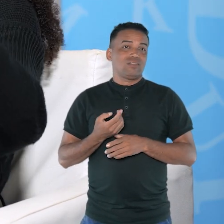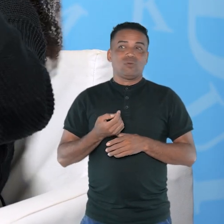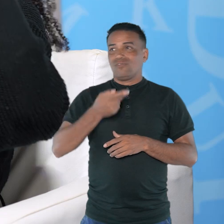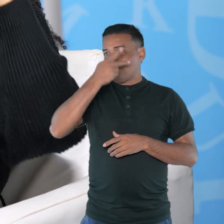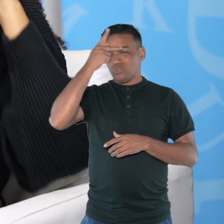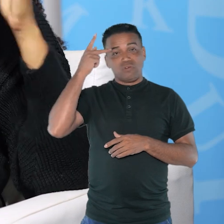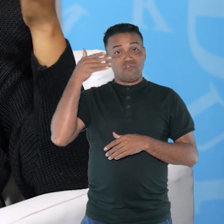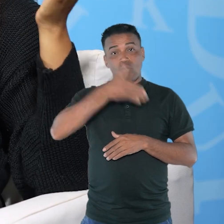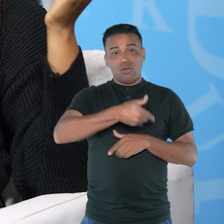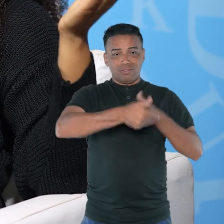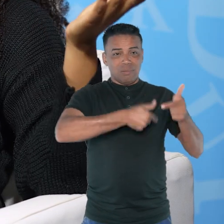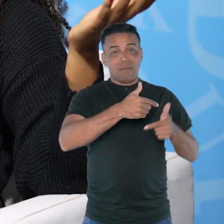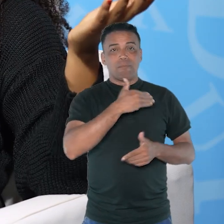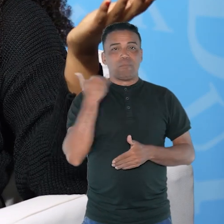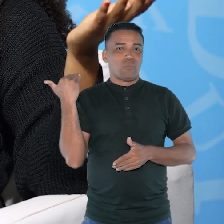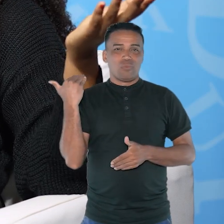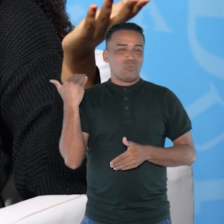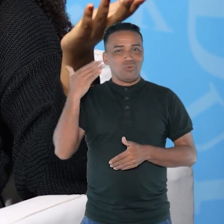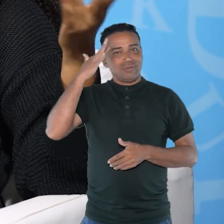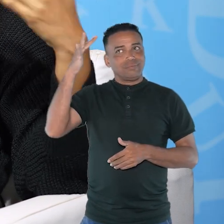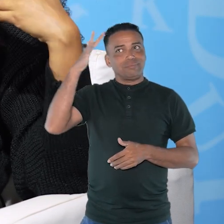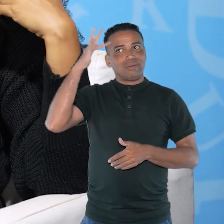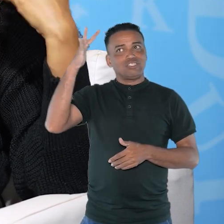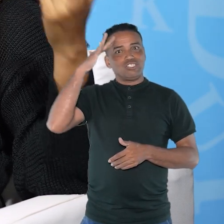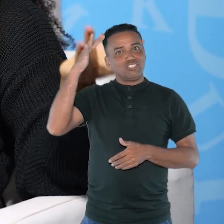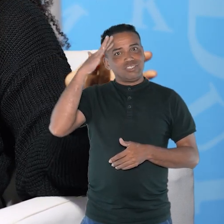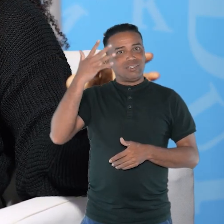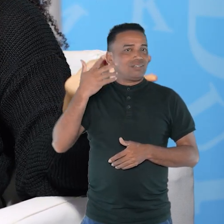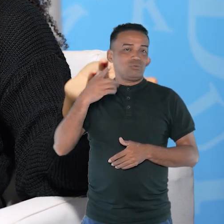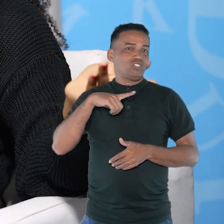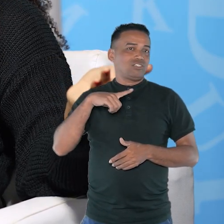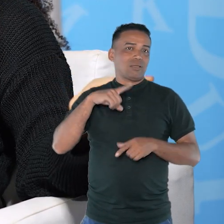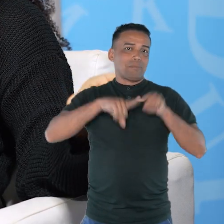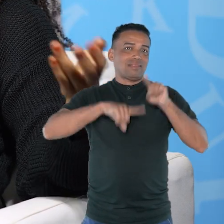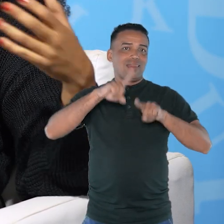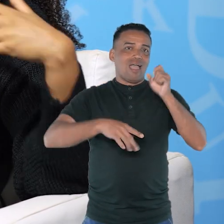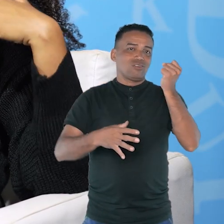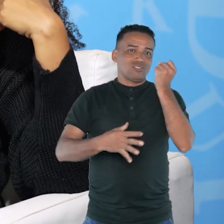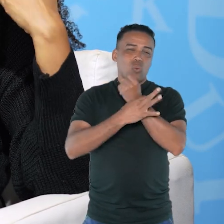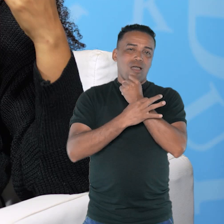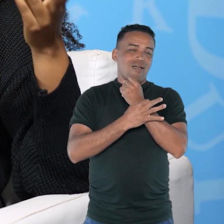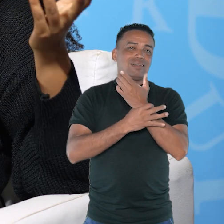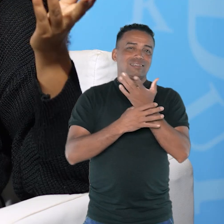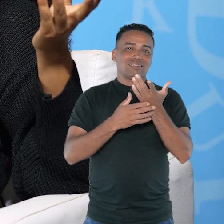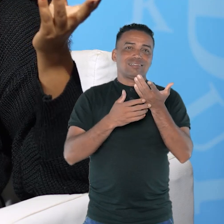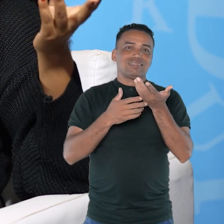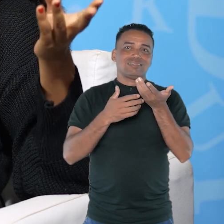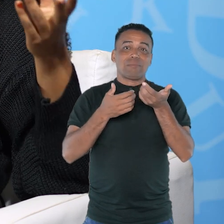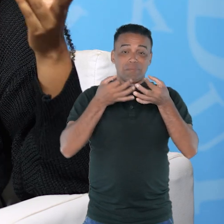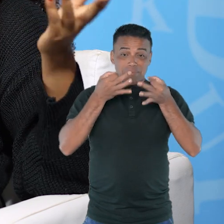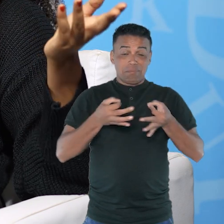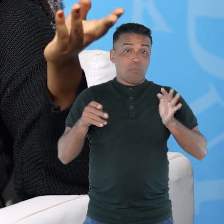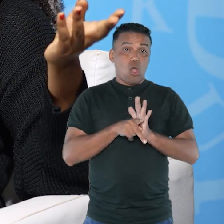lá, morreu. Imagina, você não tinha os equipamentos de segurança adequados, as pessoas morriam, às vezes não